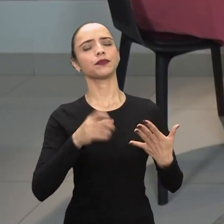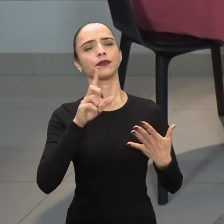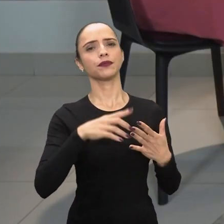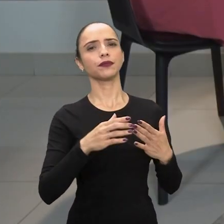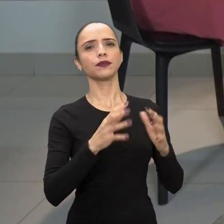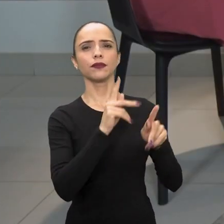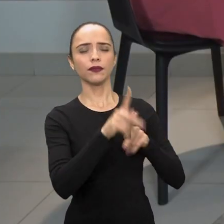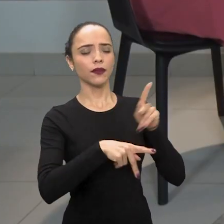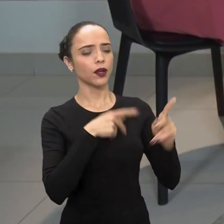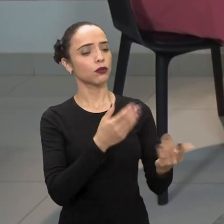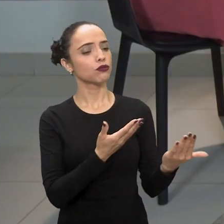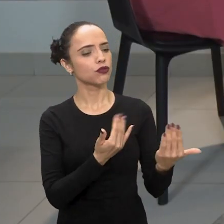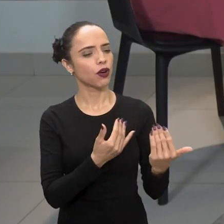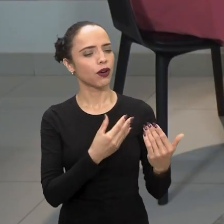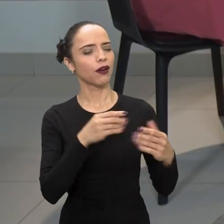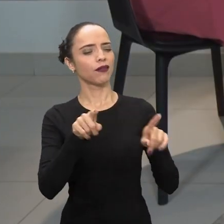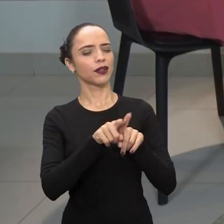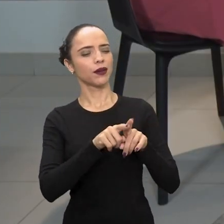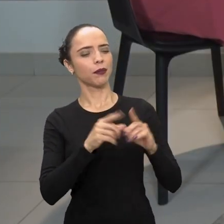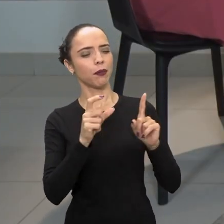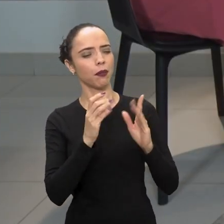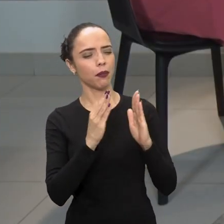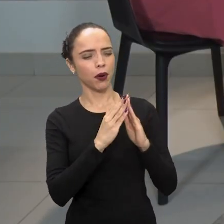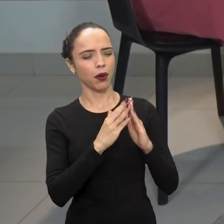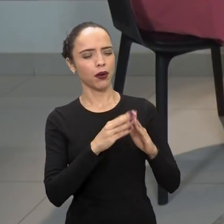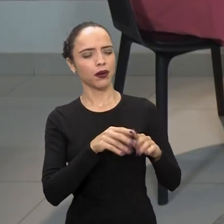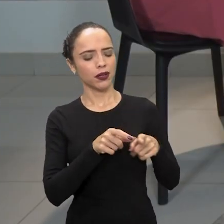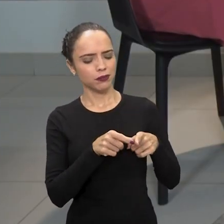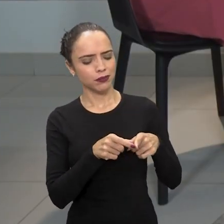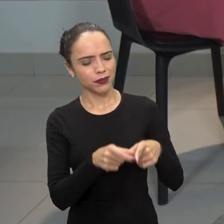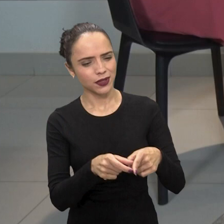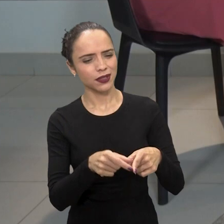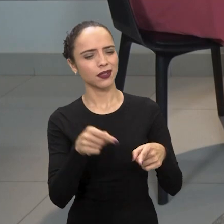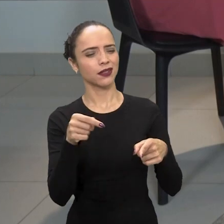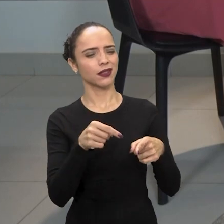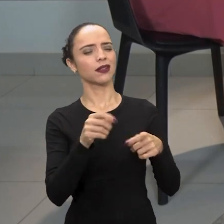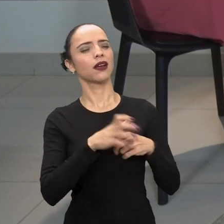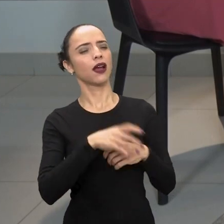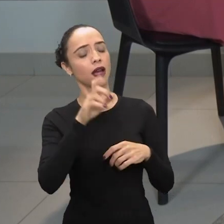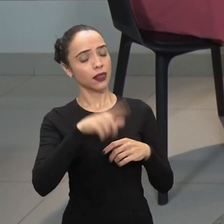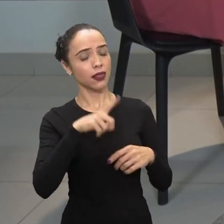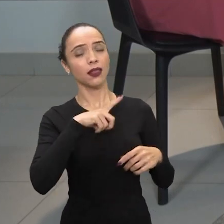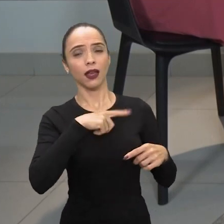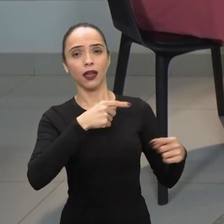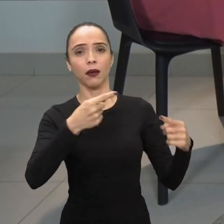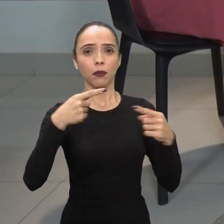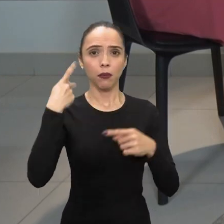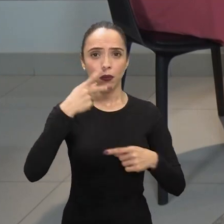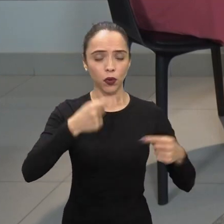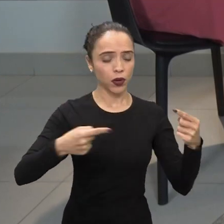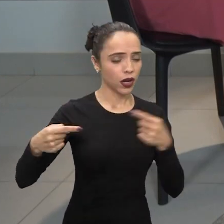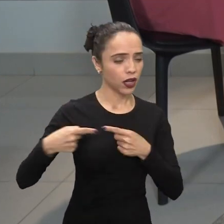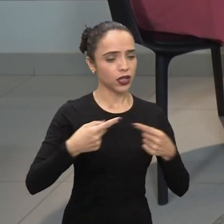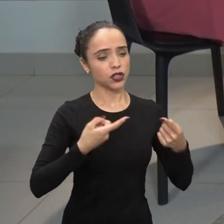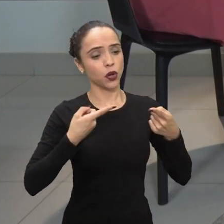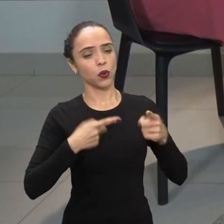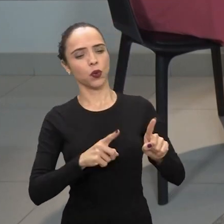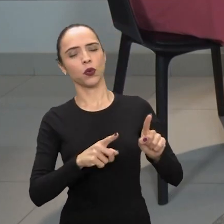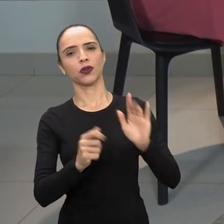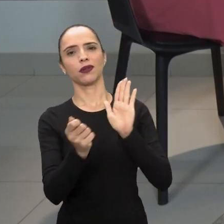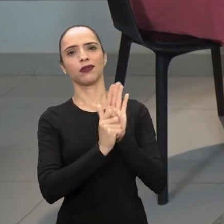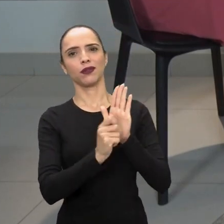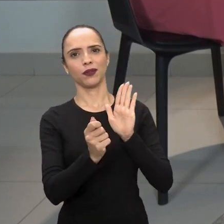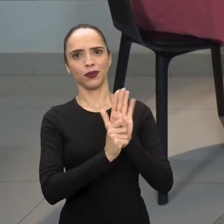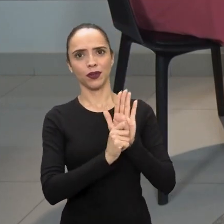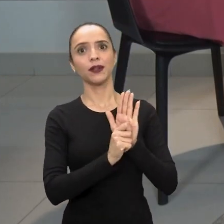da população jovem a população periférica a gente lembra da política de combate à drogas a gente sabe que muitas vezes é geradora dessa